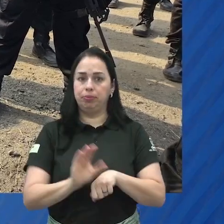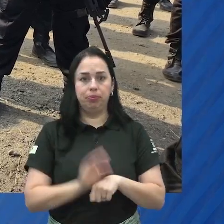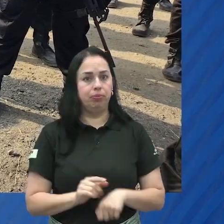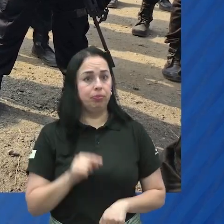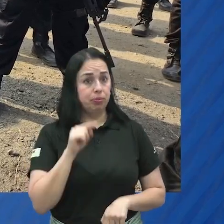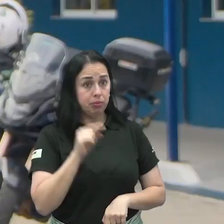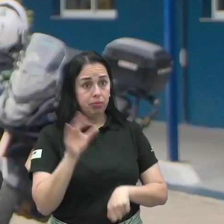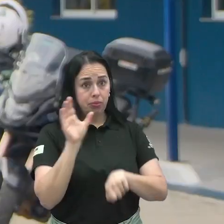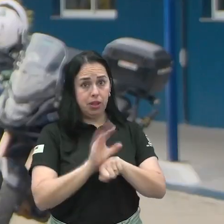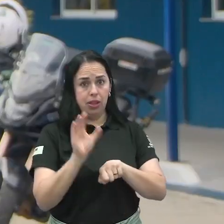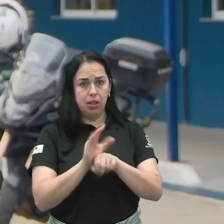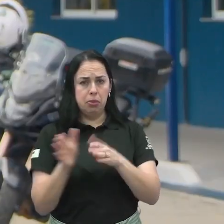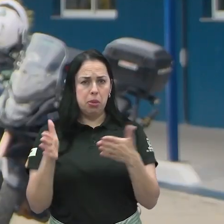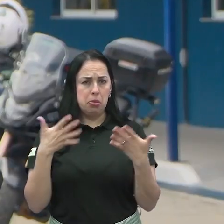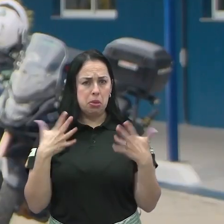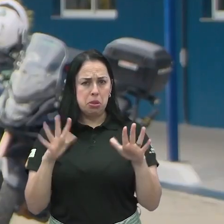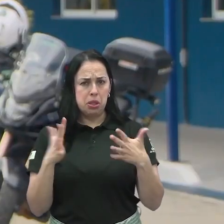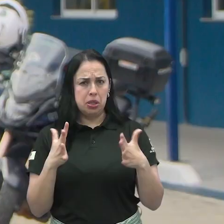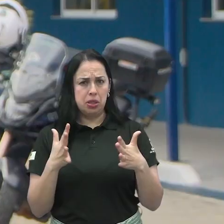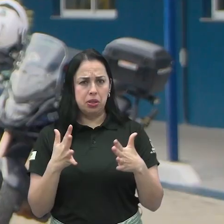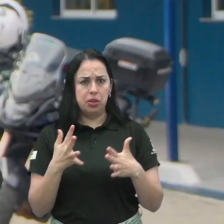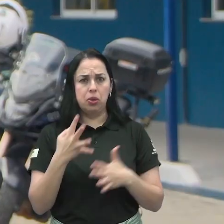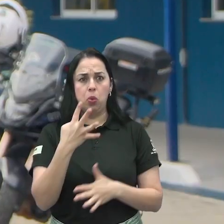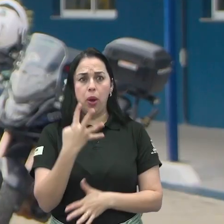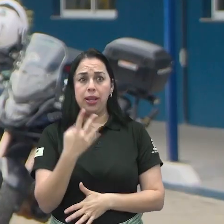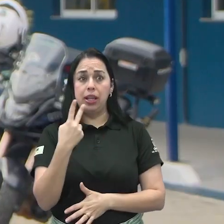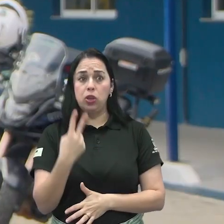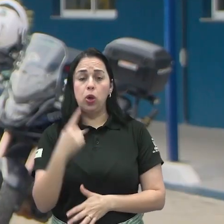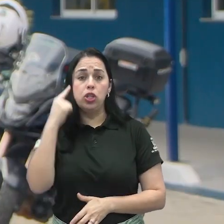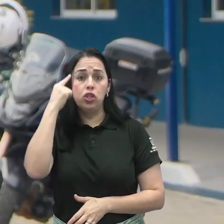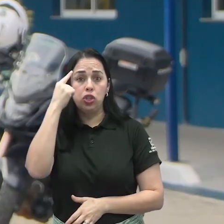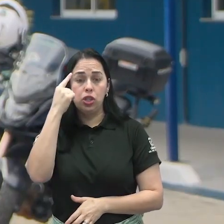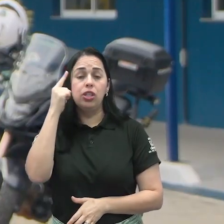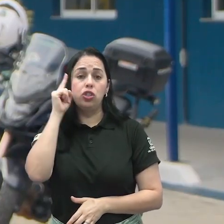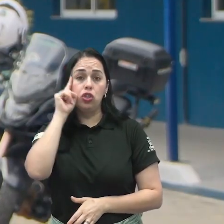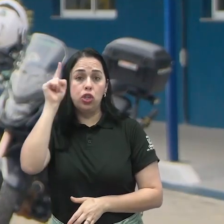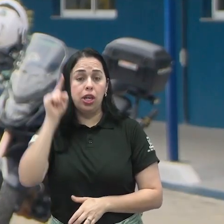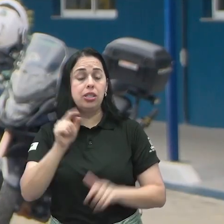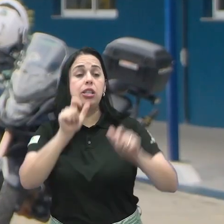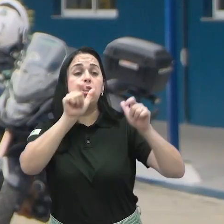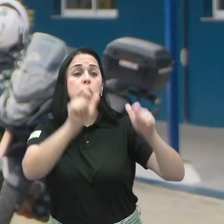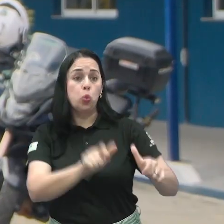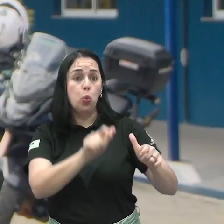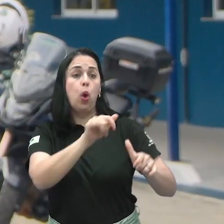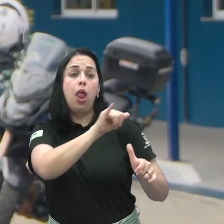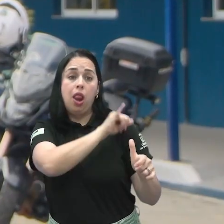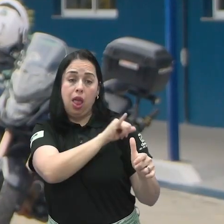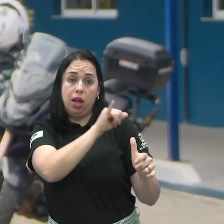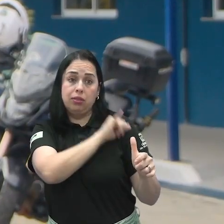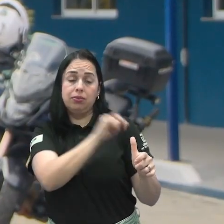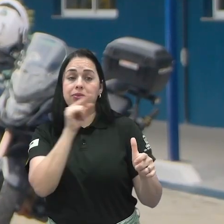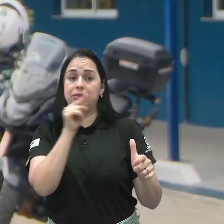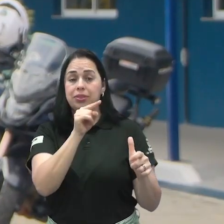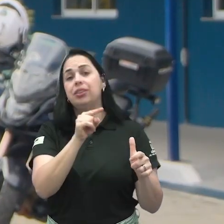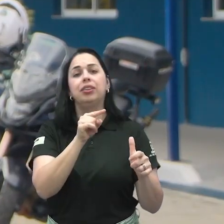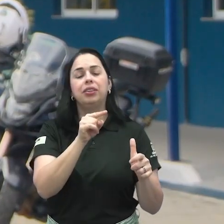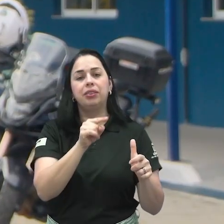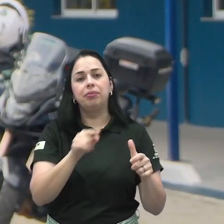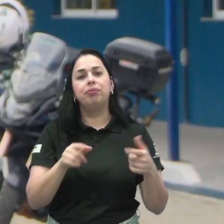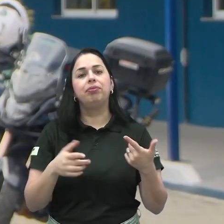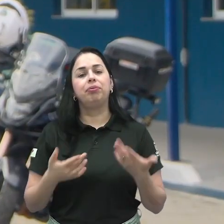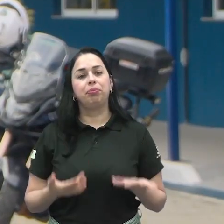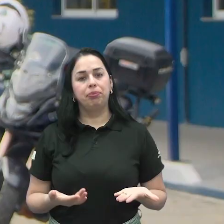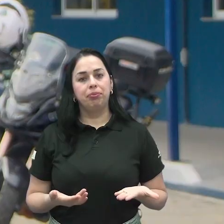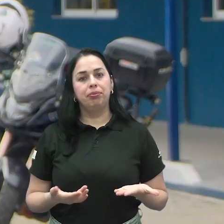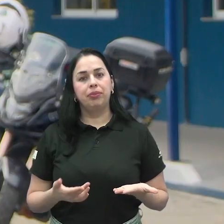Rio de Janeiro. Esse curso ele teve duração aproximada de 42 dias, né? Foi lá na sede do Comando de Operações Especiais,